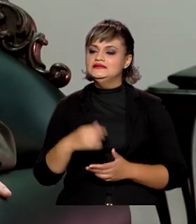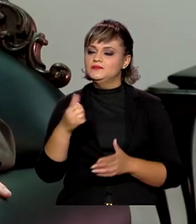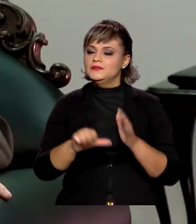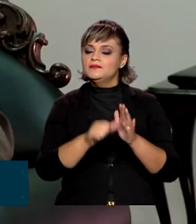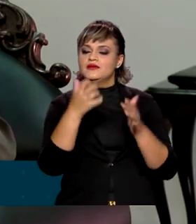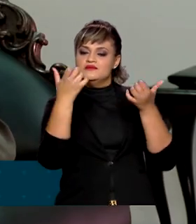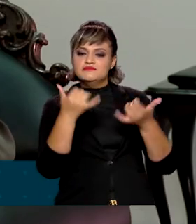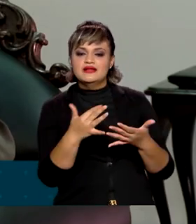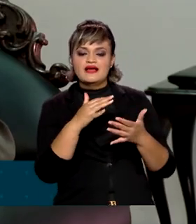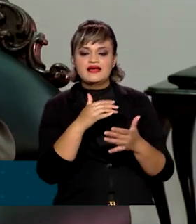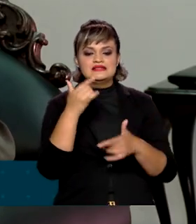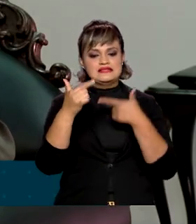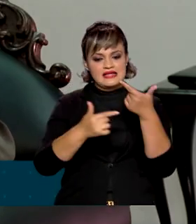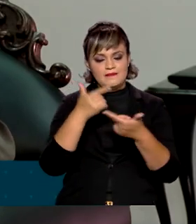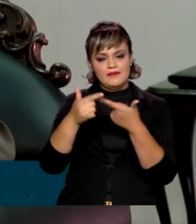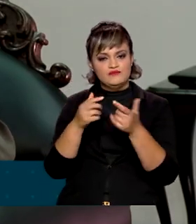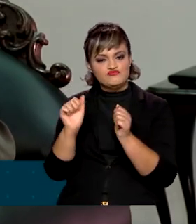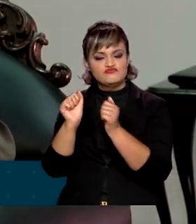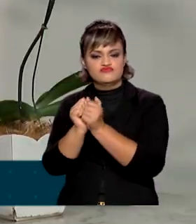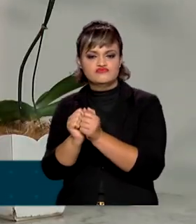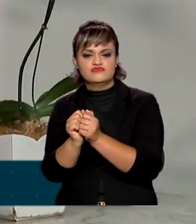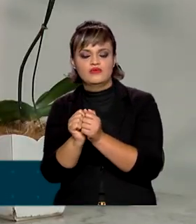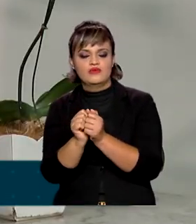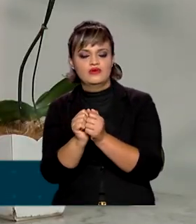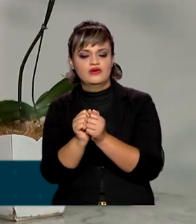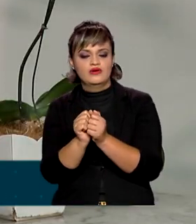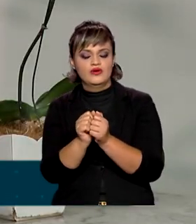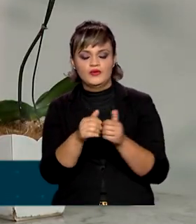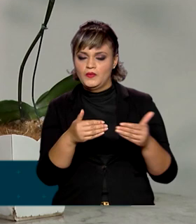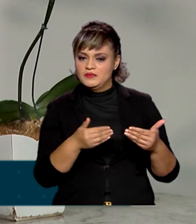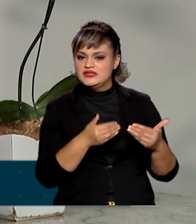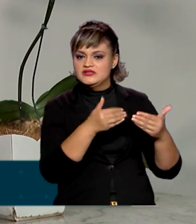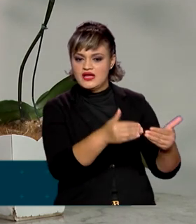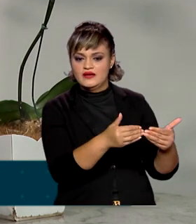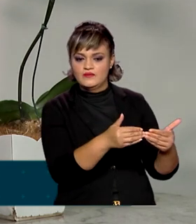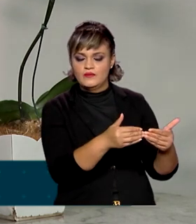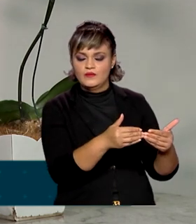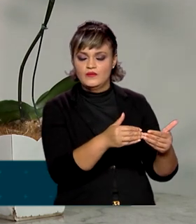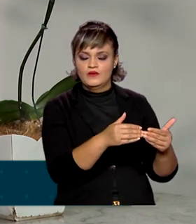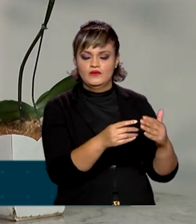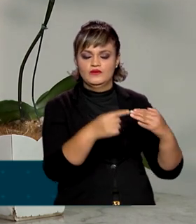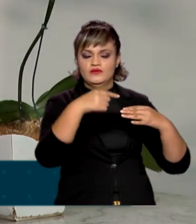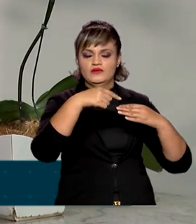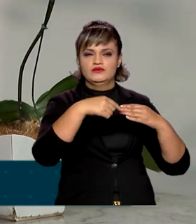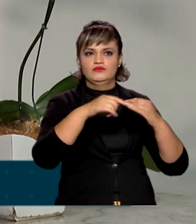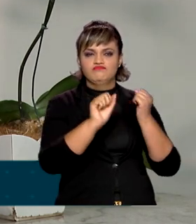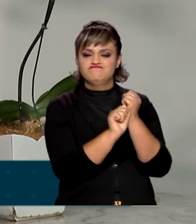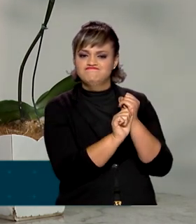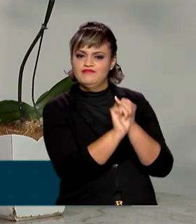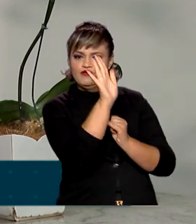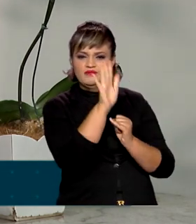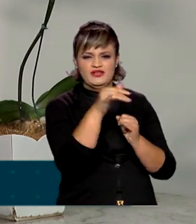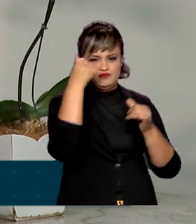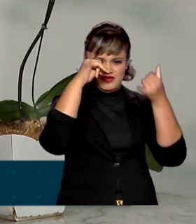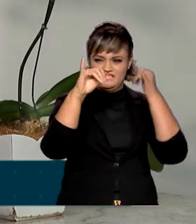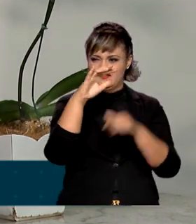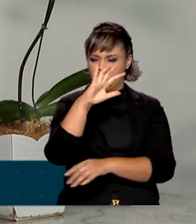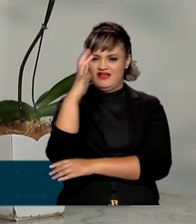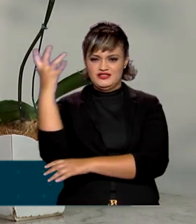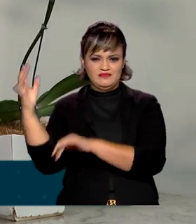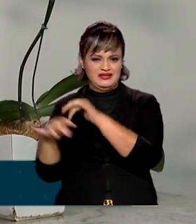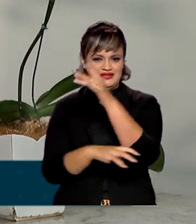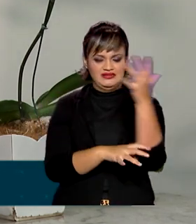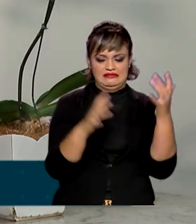começasse falando para a gente dessas operações conjuntas que foram feitas com o Ministério do meio ambiente no combate ao desmatamento na Amazônia